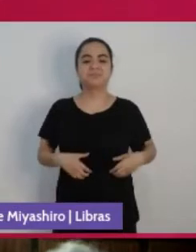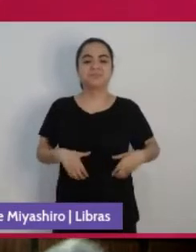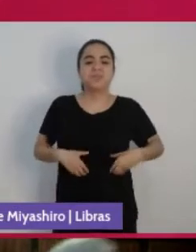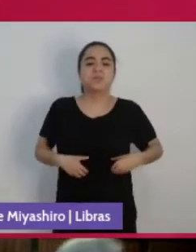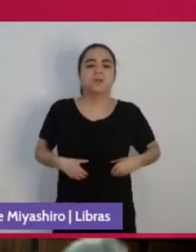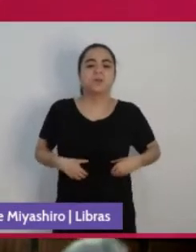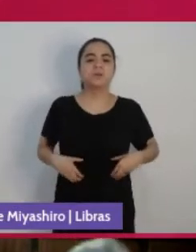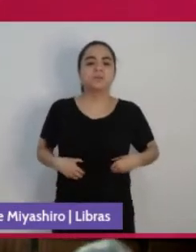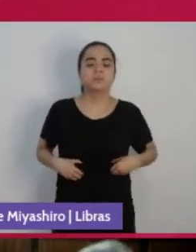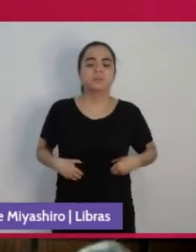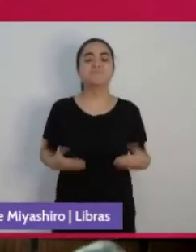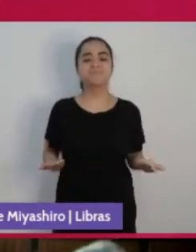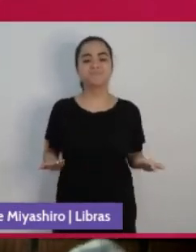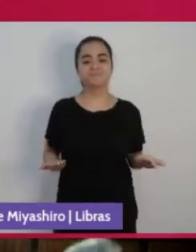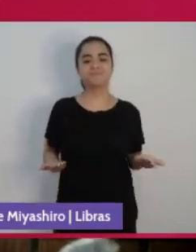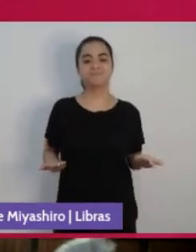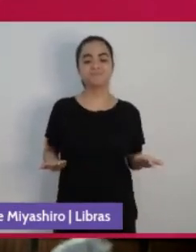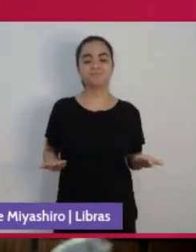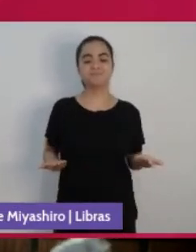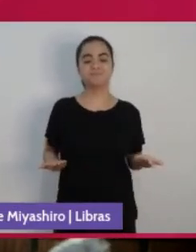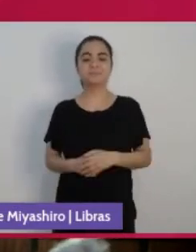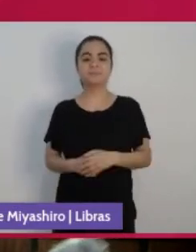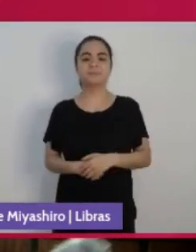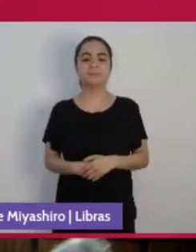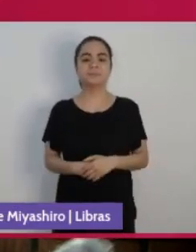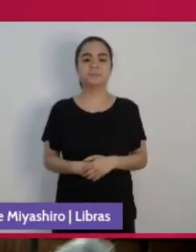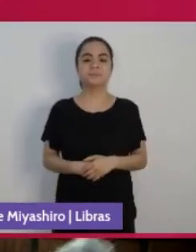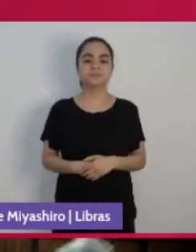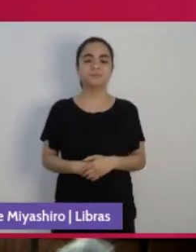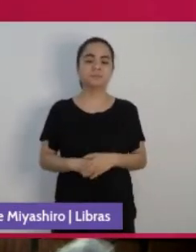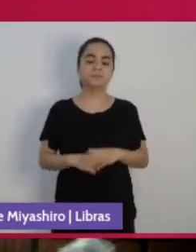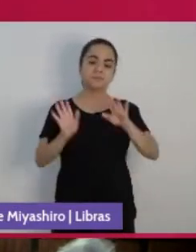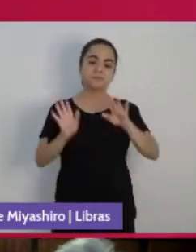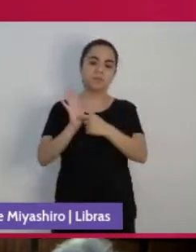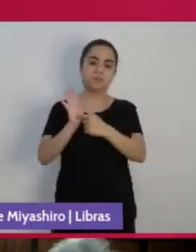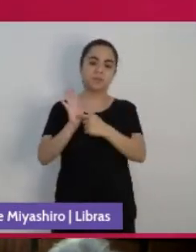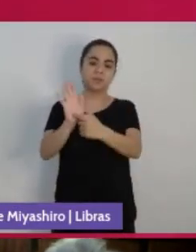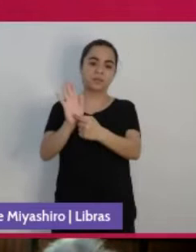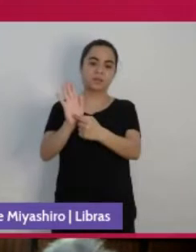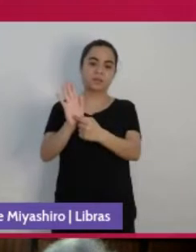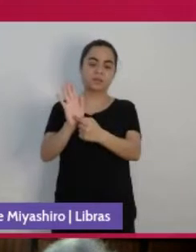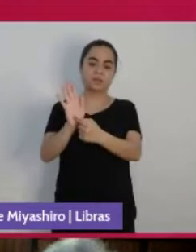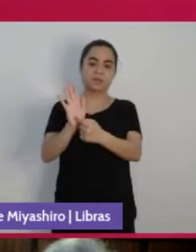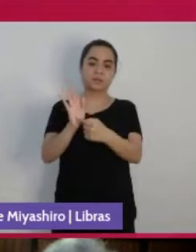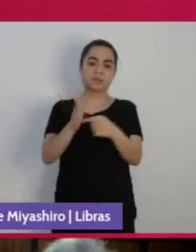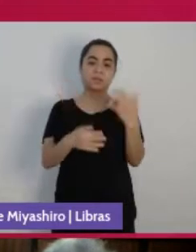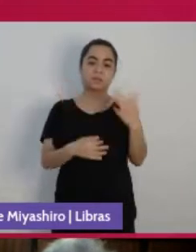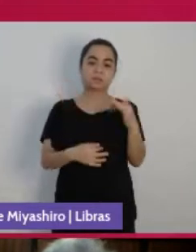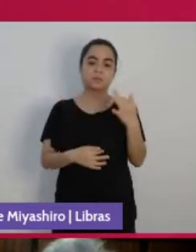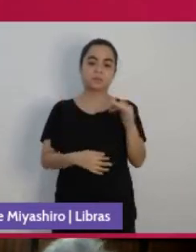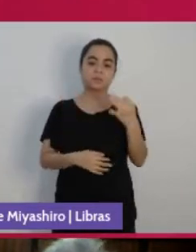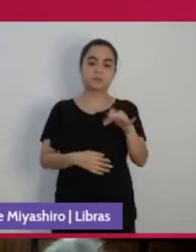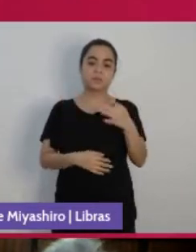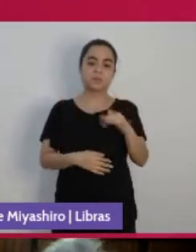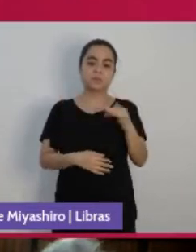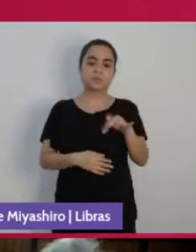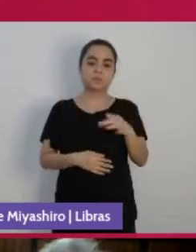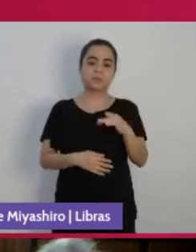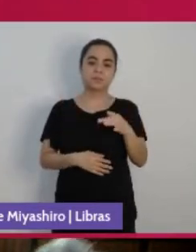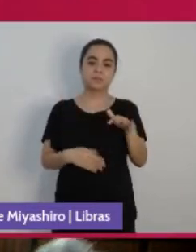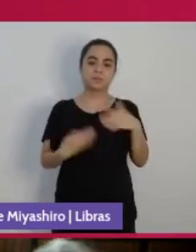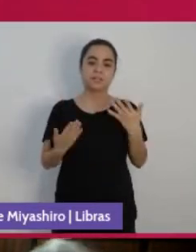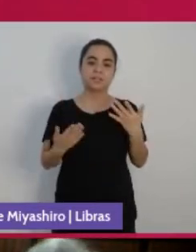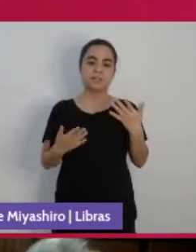tá? Beleza. Mas apareceu esta lesão aqui, esta imagem, que não apareceu